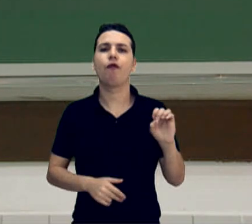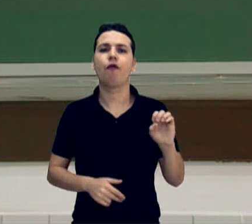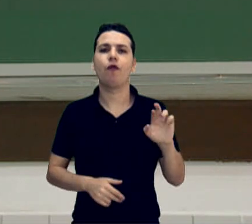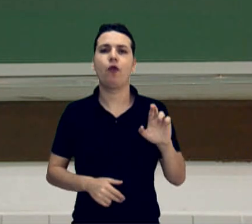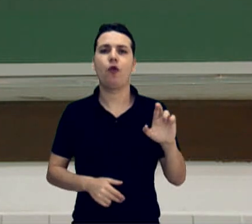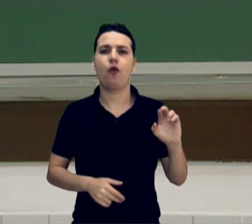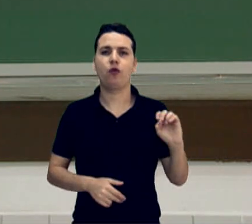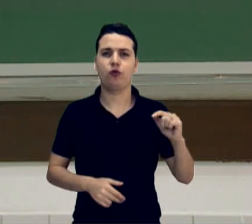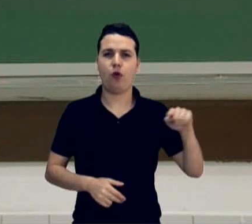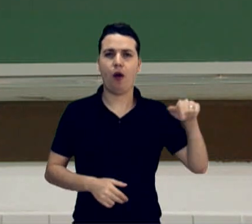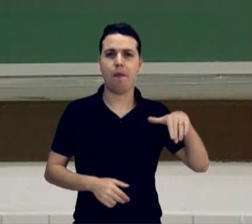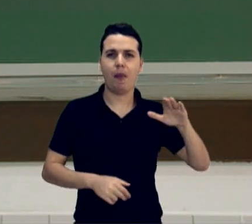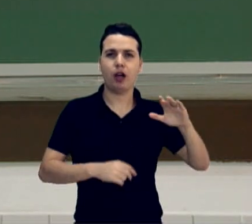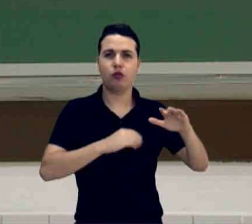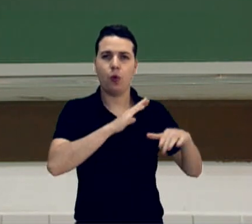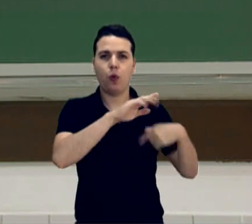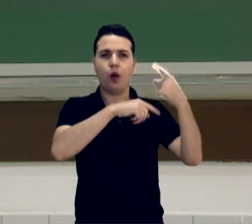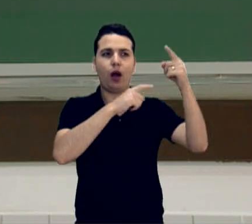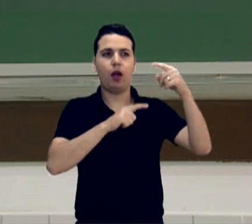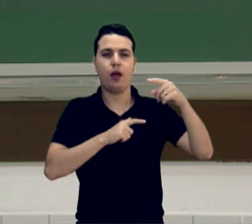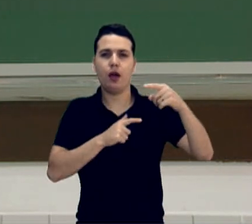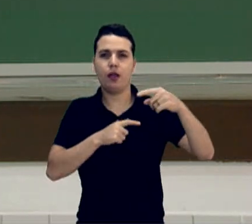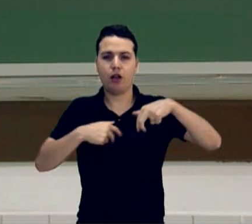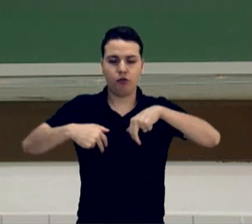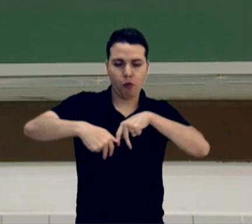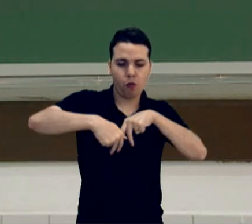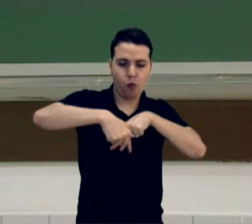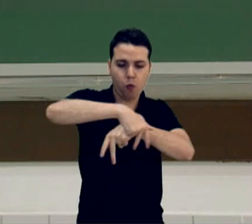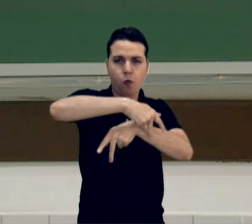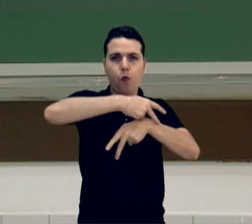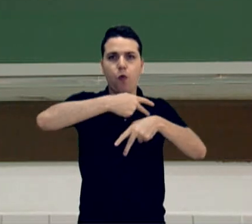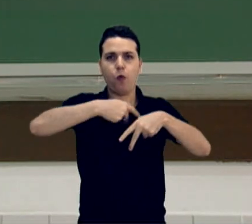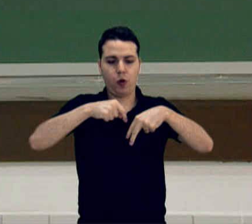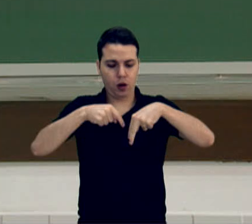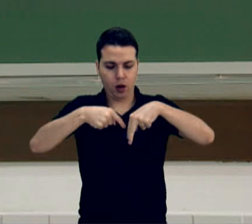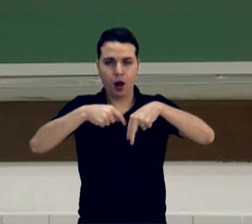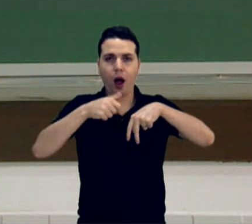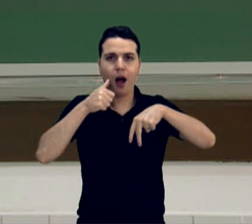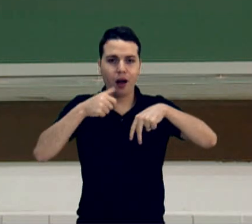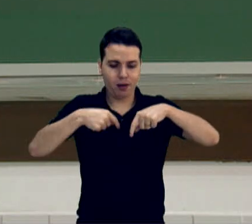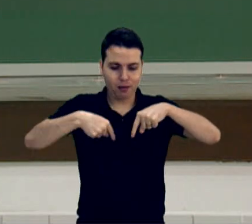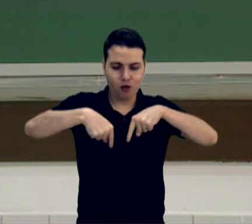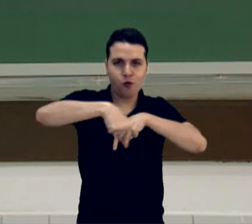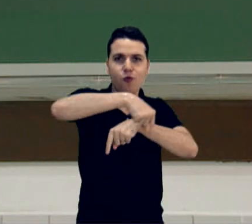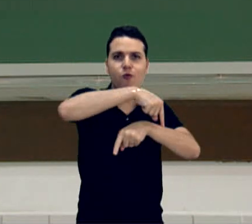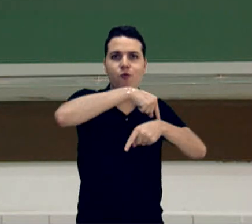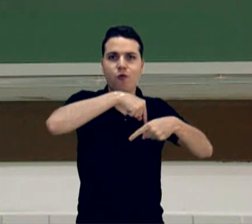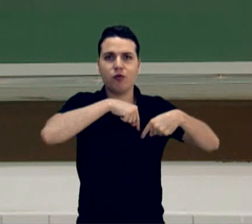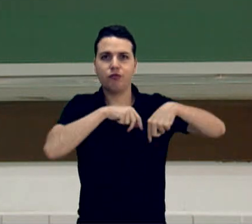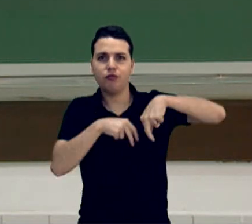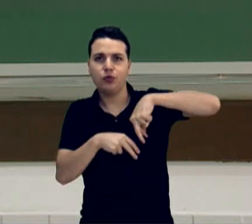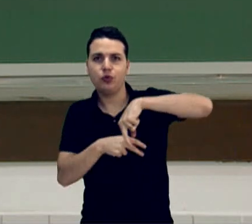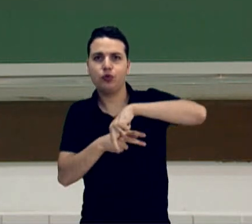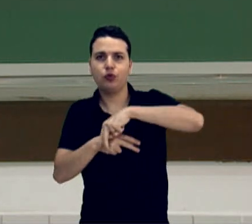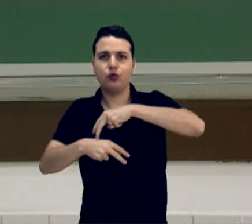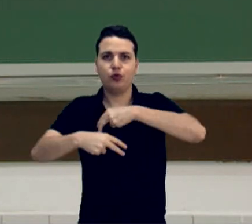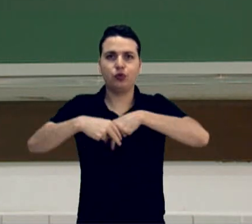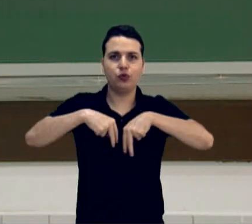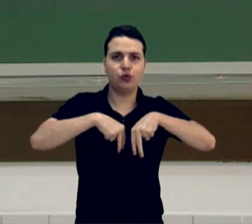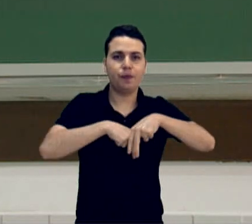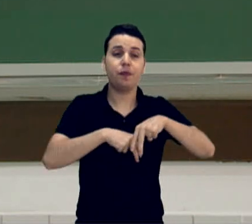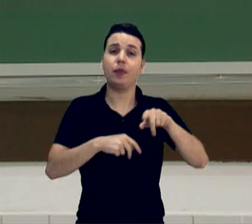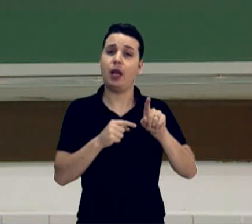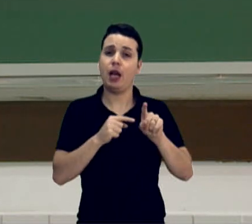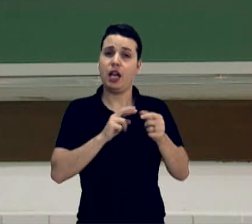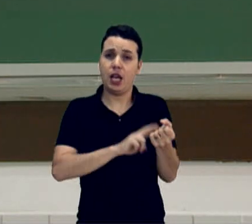mais avançado, que tem essas pegadas, esses giros, várias formas, né? Então, esse ritmo, ele é mais